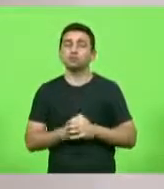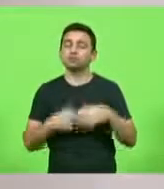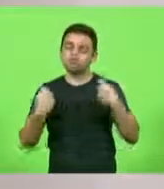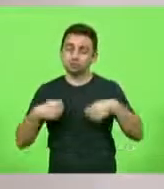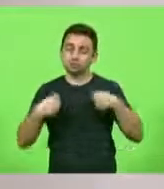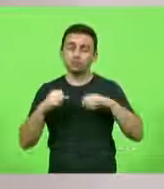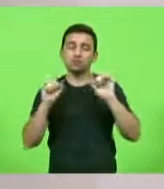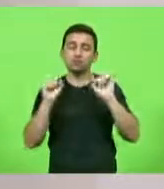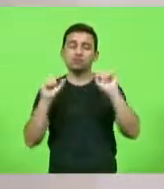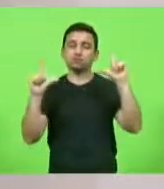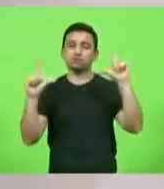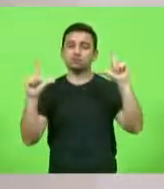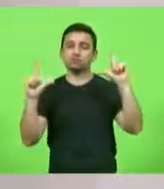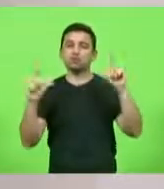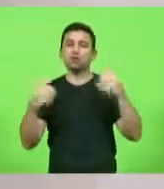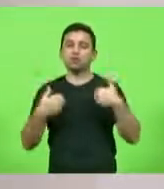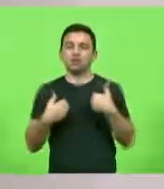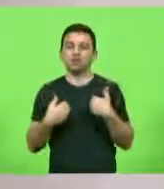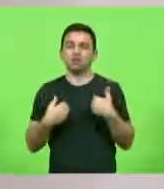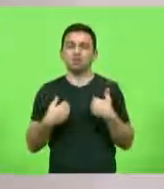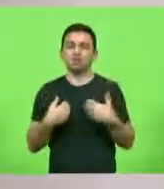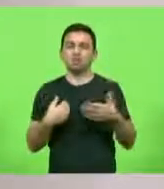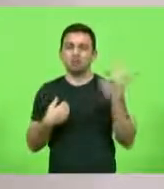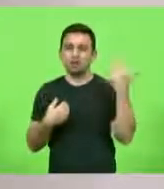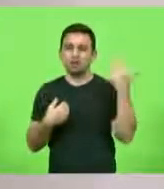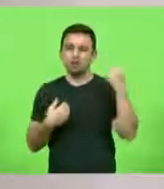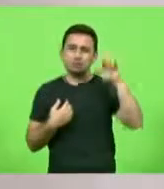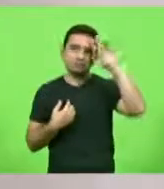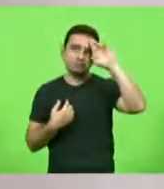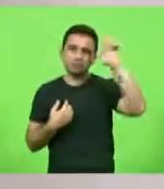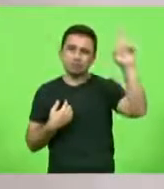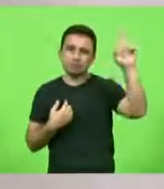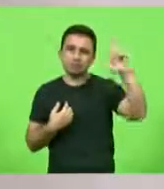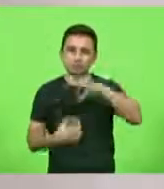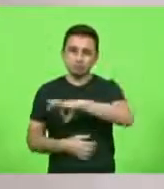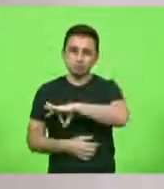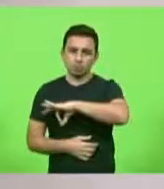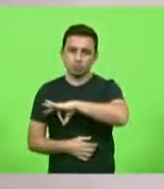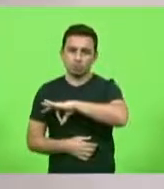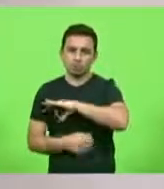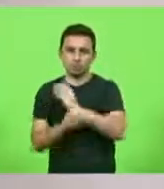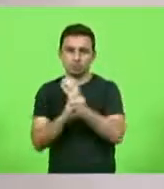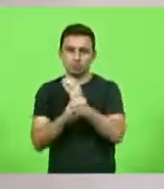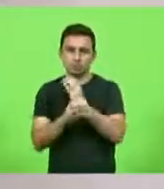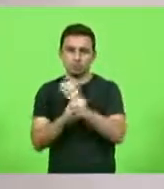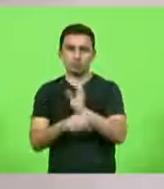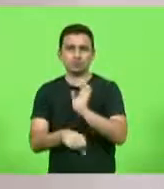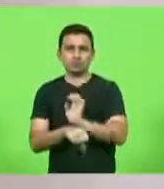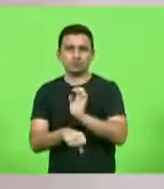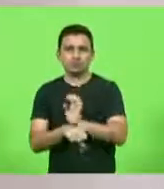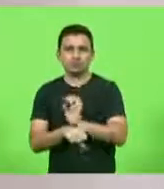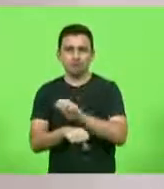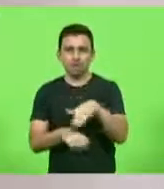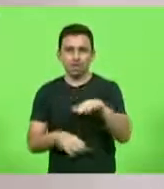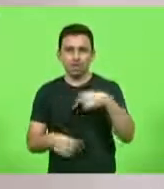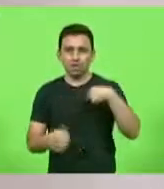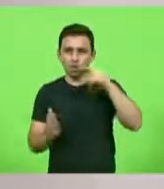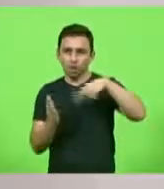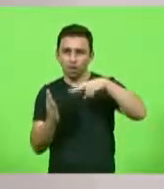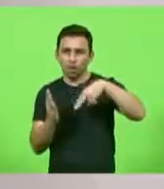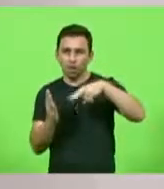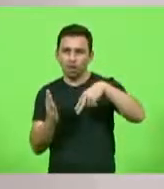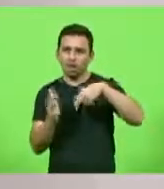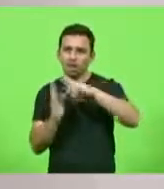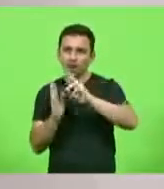alertar. Quando eu estava na chefia da Polícia Civil do Estado e lia os relatórios de